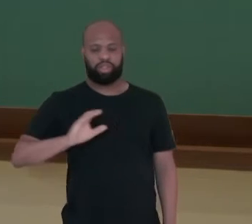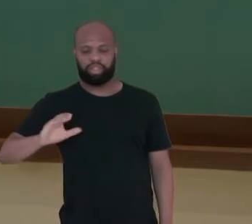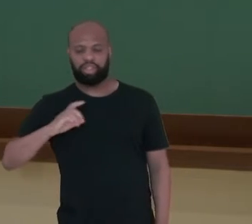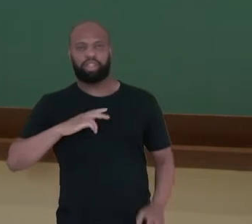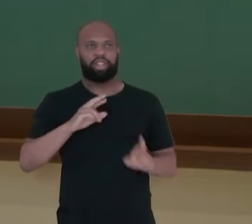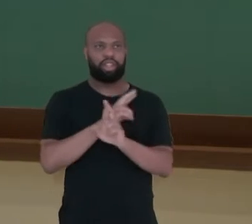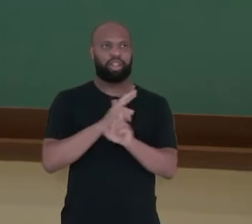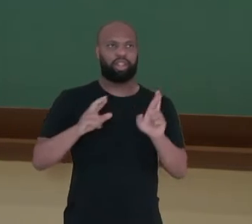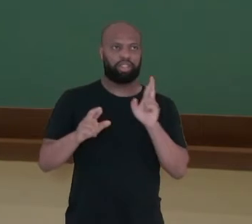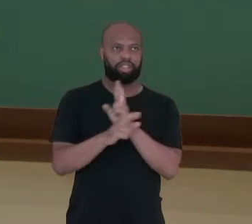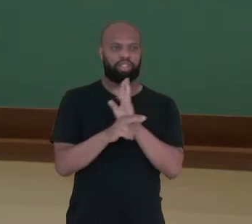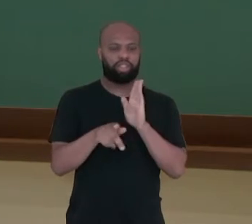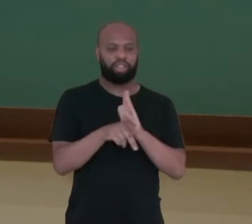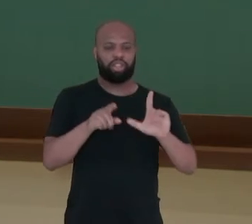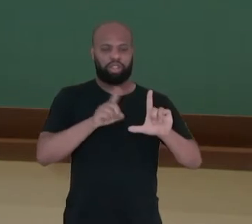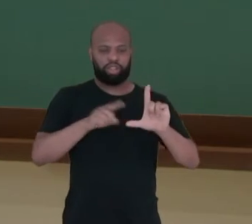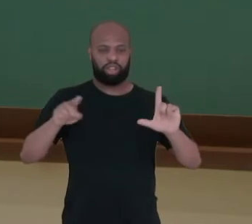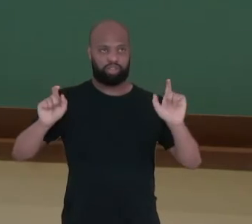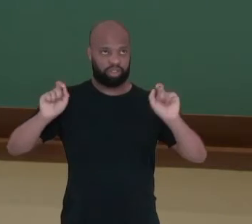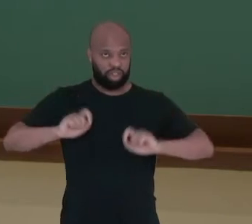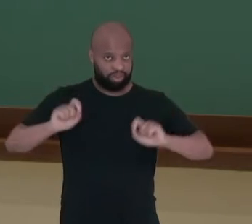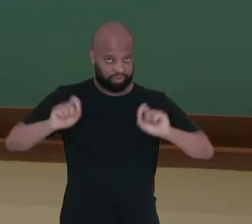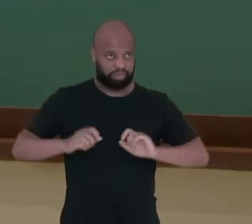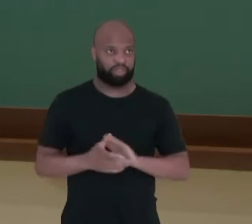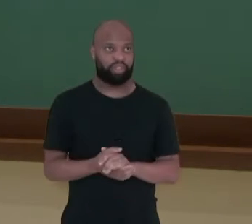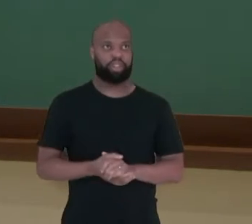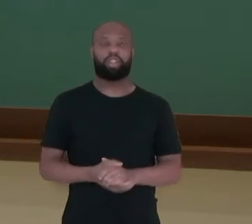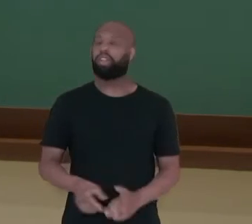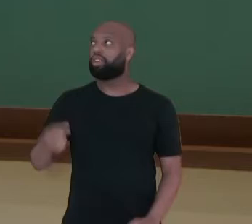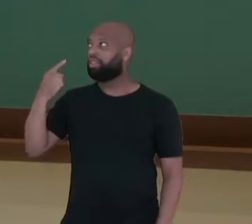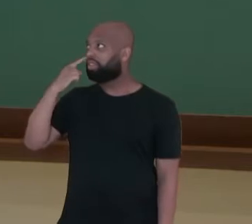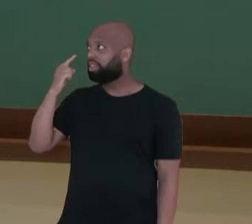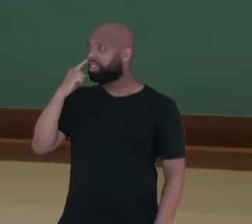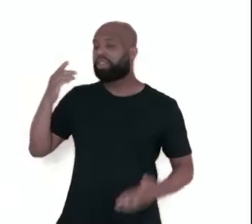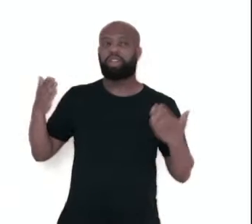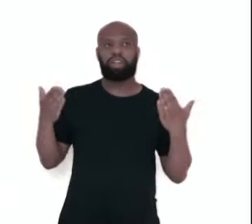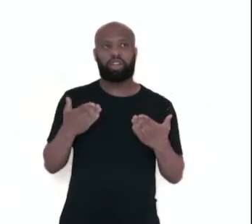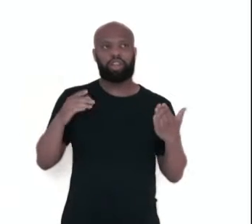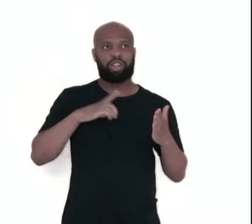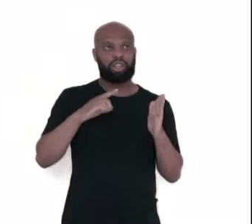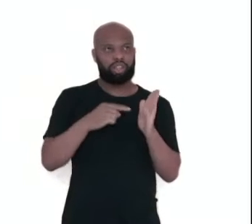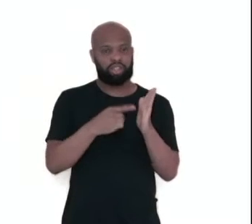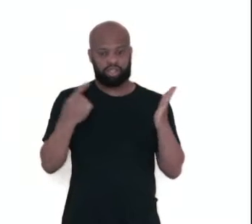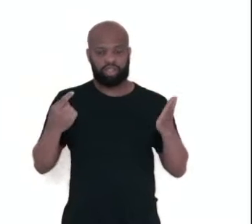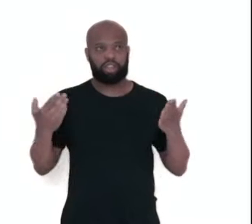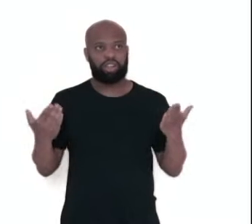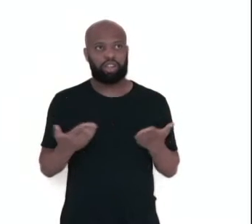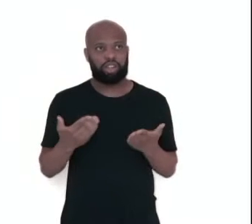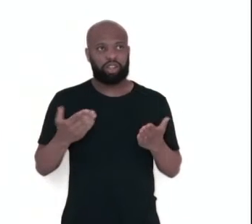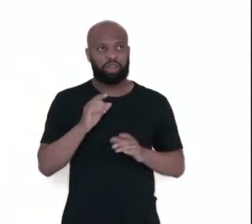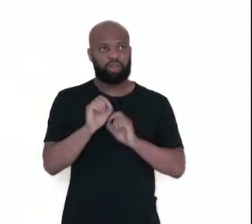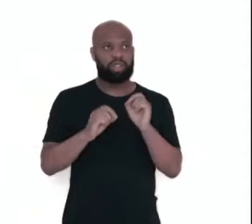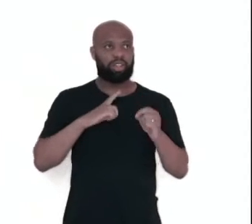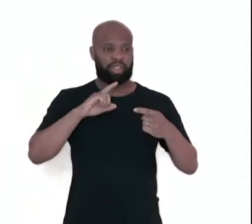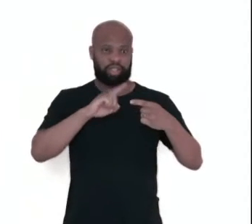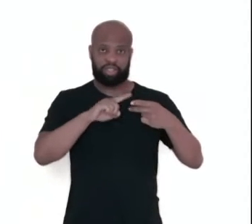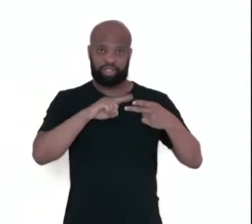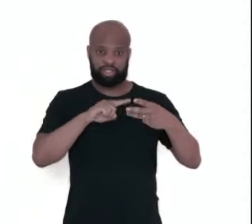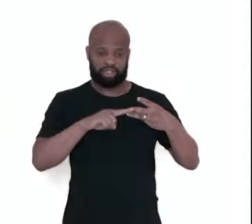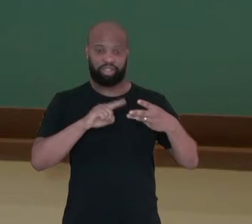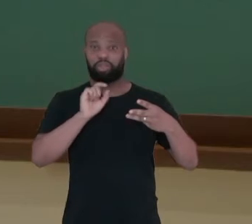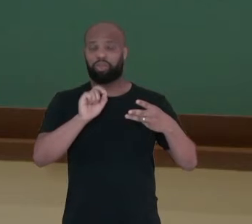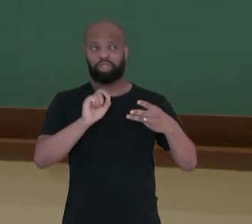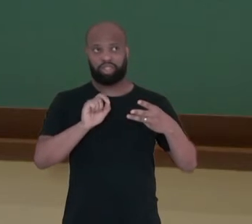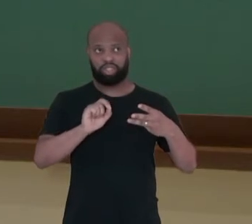gráfico? Será que é possível? Olha lá, ó. Esta primeira aqui, essas três primeiras que a